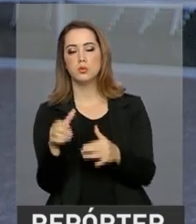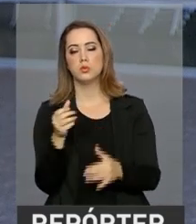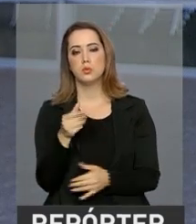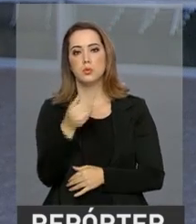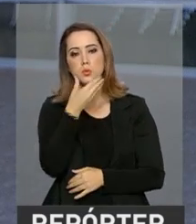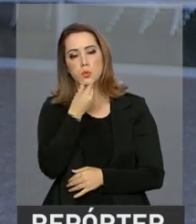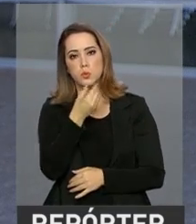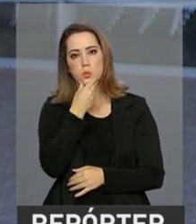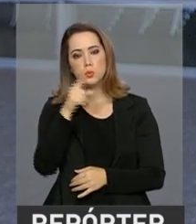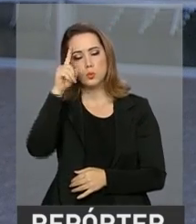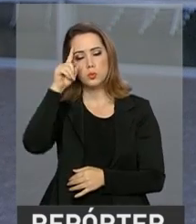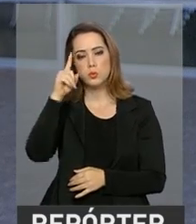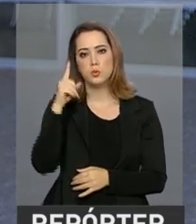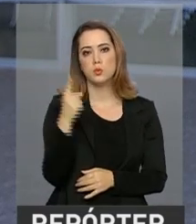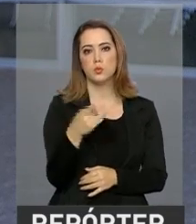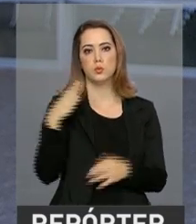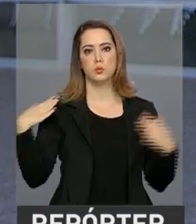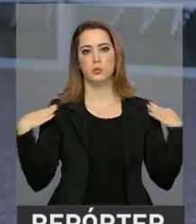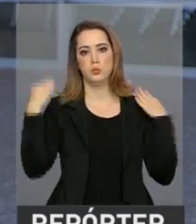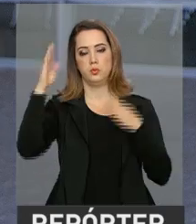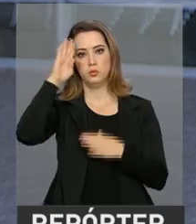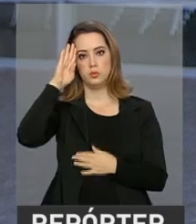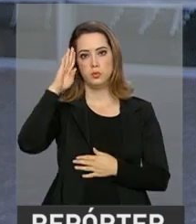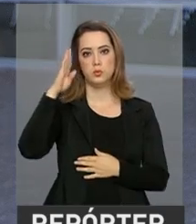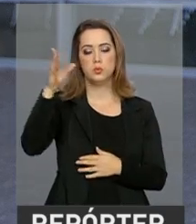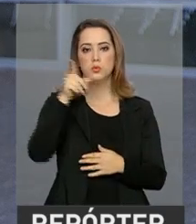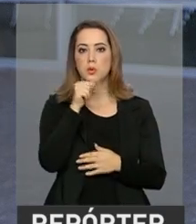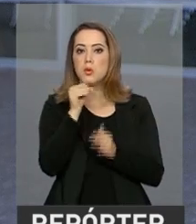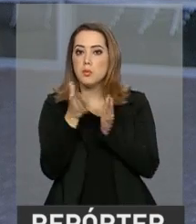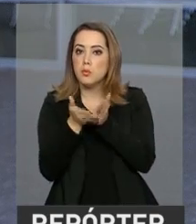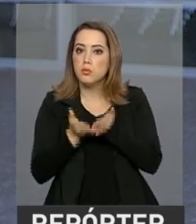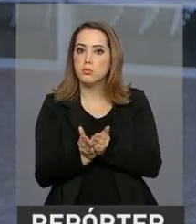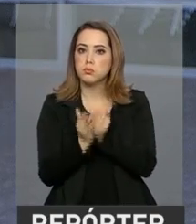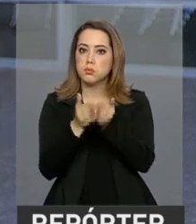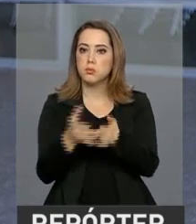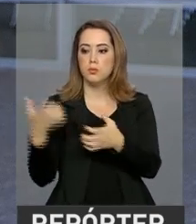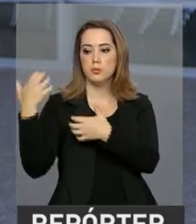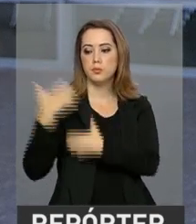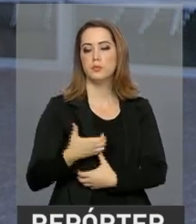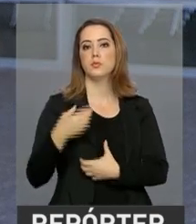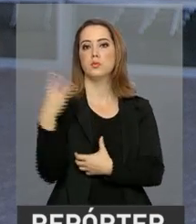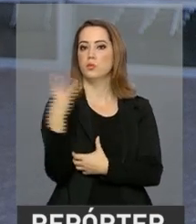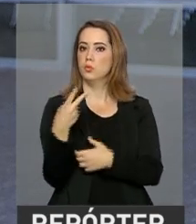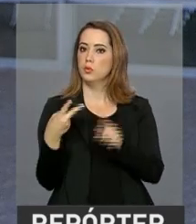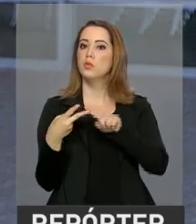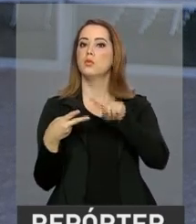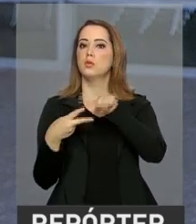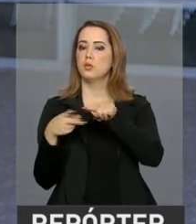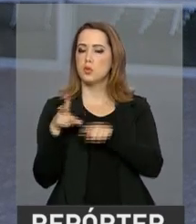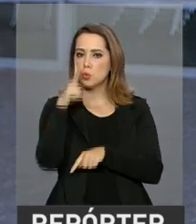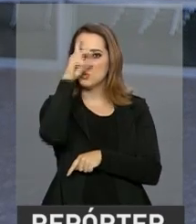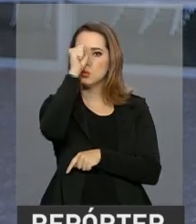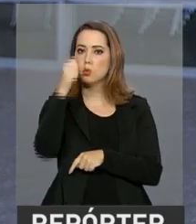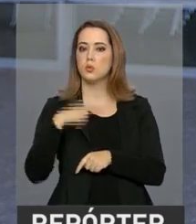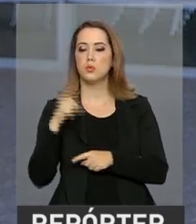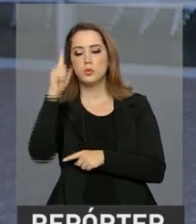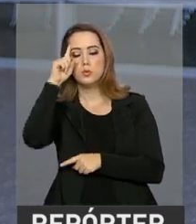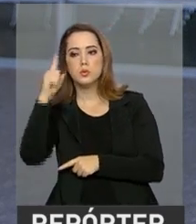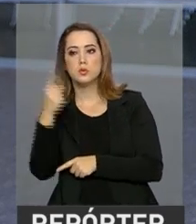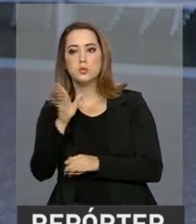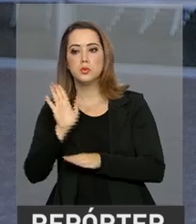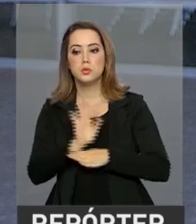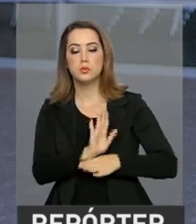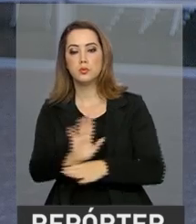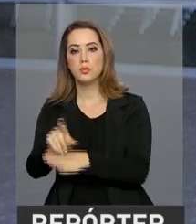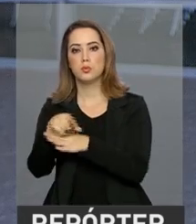Esse envio dos homens do Exército e da Marinha foi autorizado pelo presidente em exercício Michel Temer no último domingo, depois de um